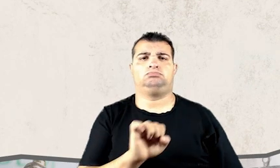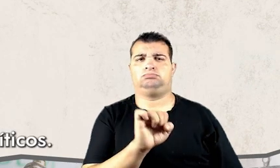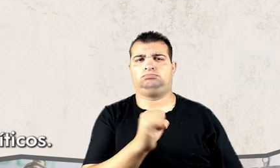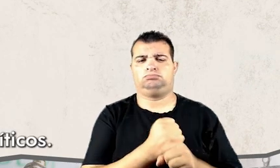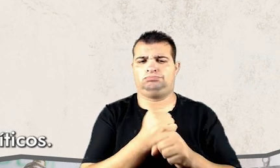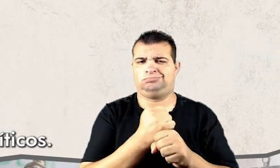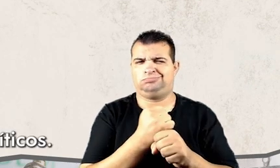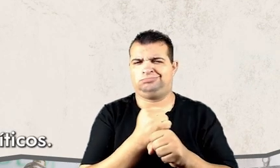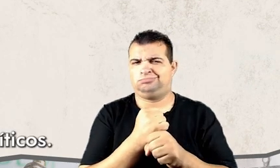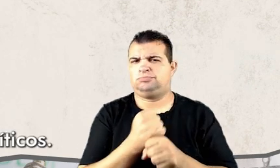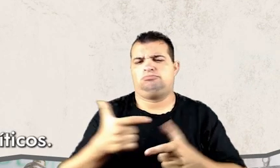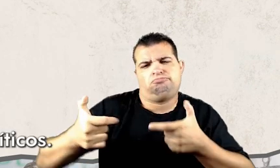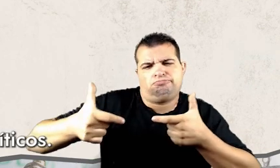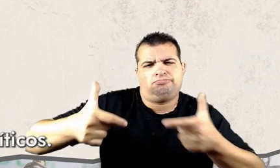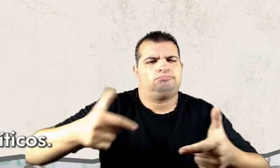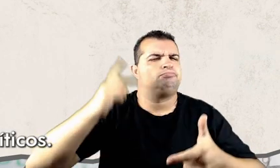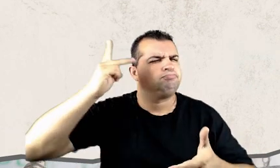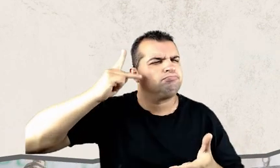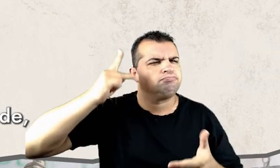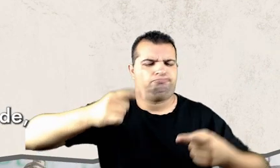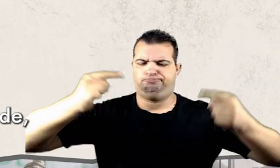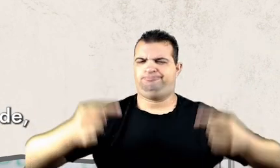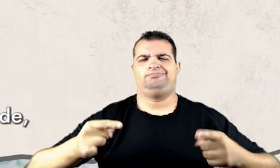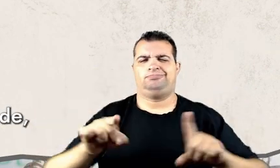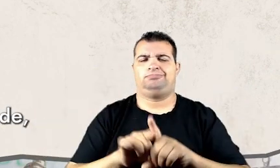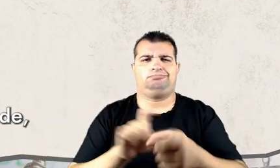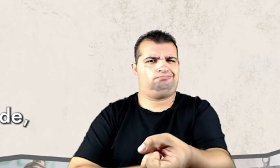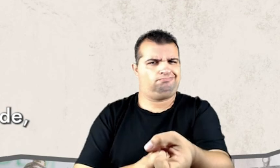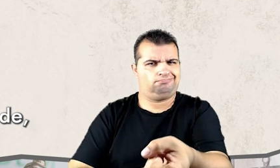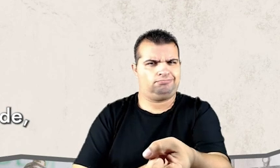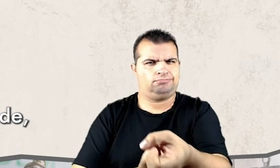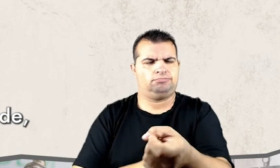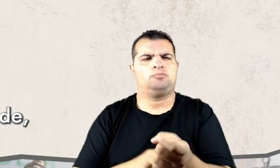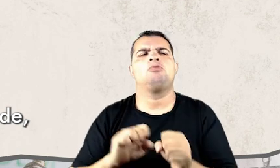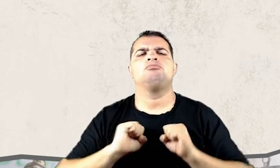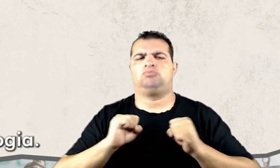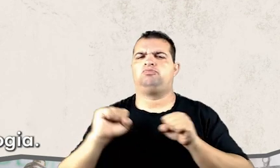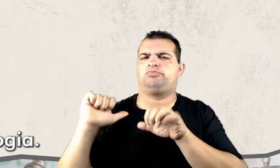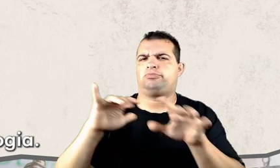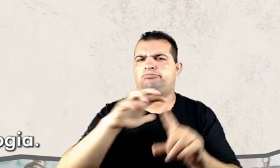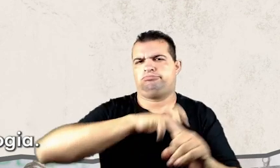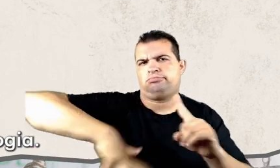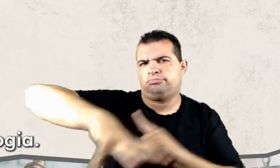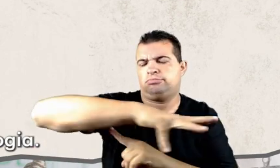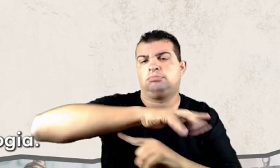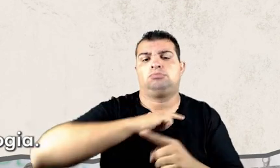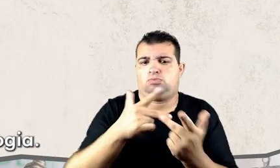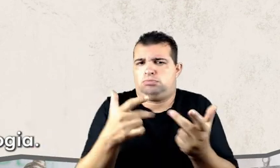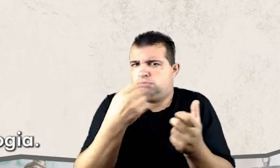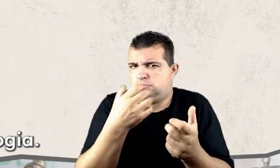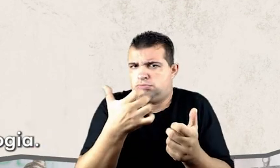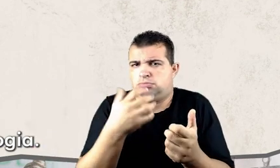Uma década de tensões e enfrentamentos políticos. E essa mobilização da sociedade, digamos assim, naturalmente tem